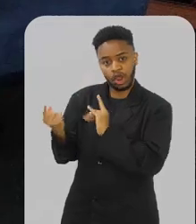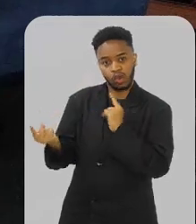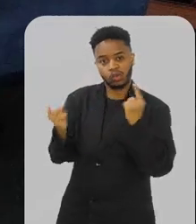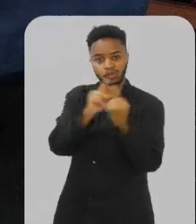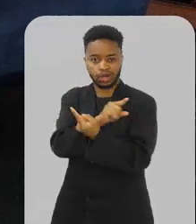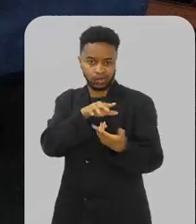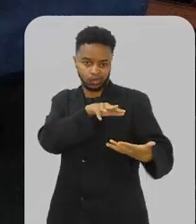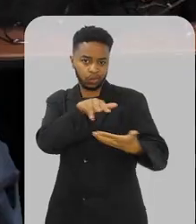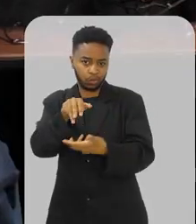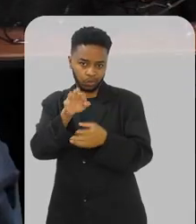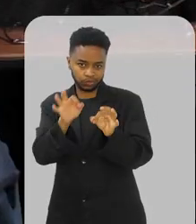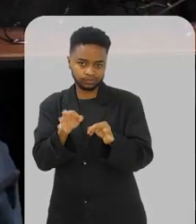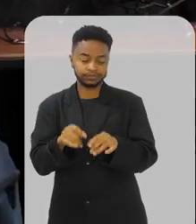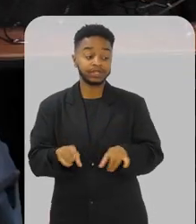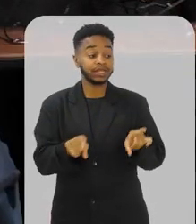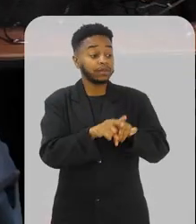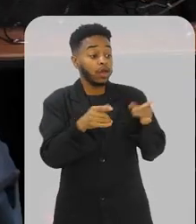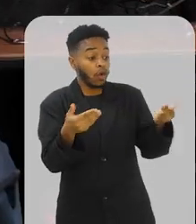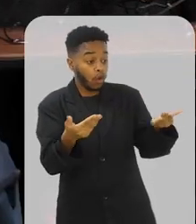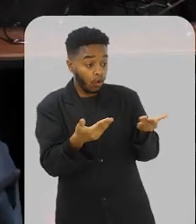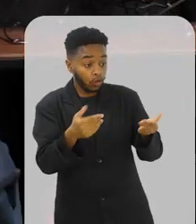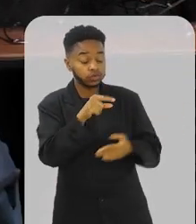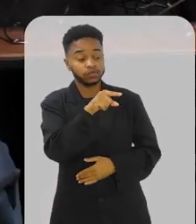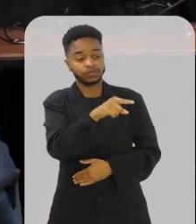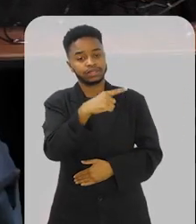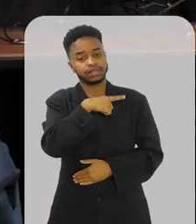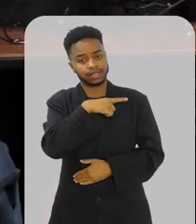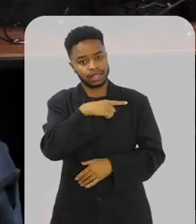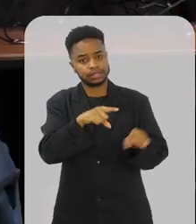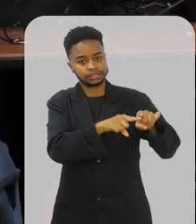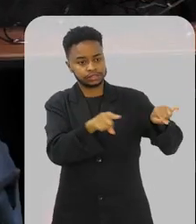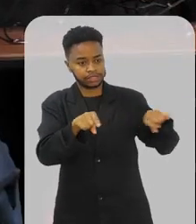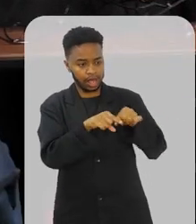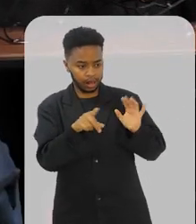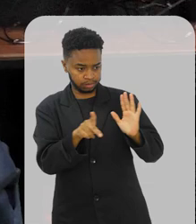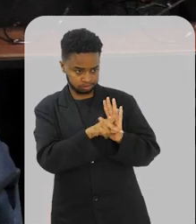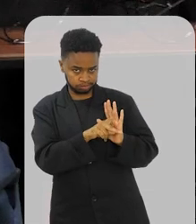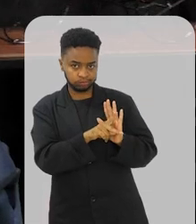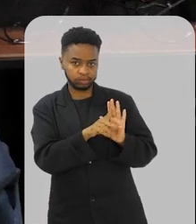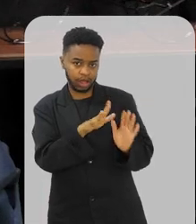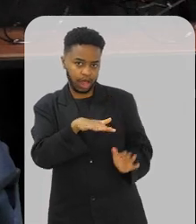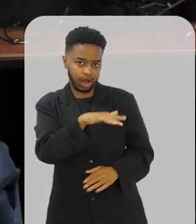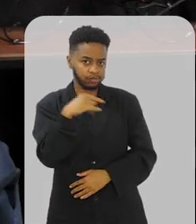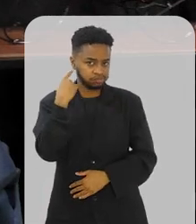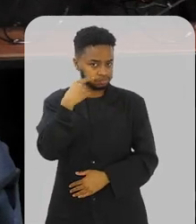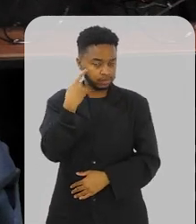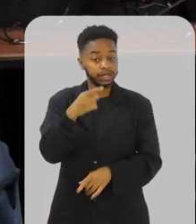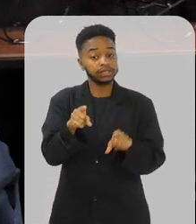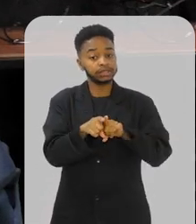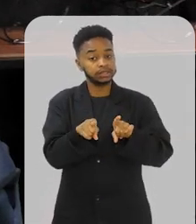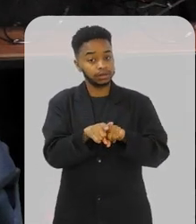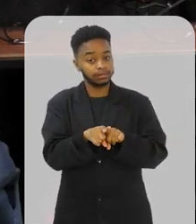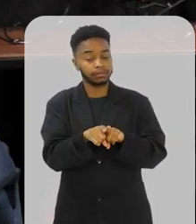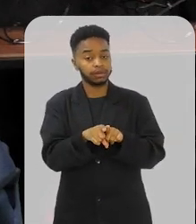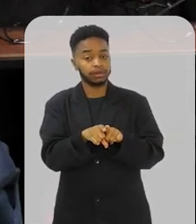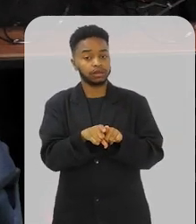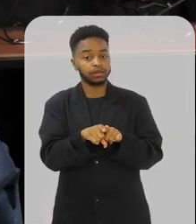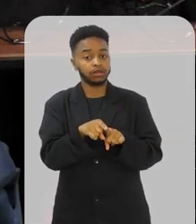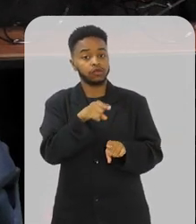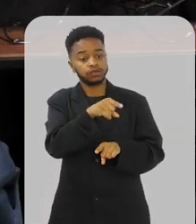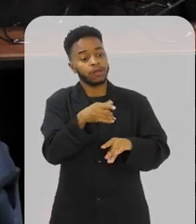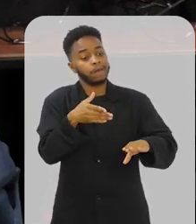Então, aí hoje, além de você ter o seu escritório, Você também faz parte